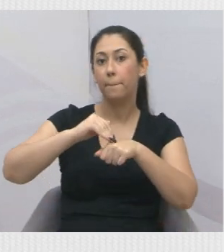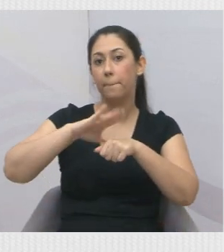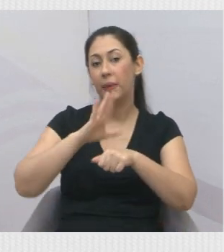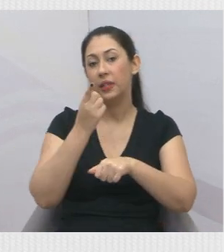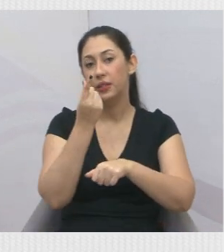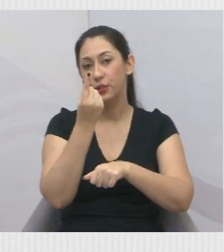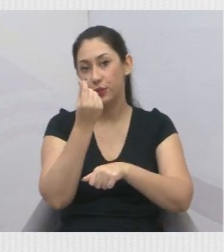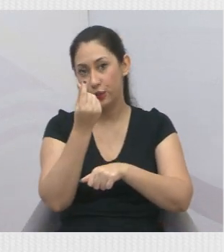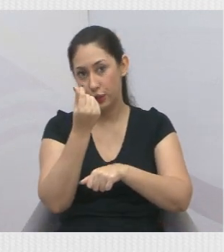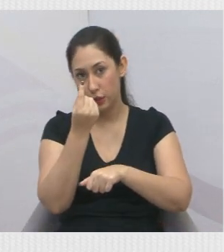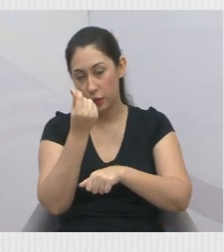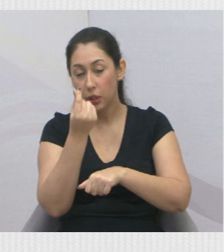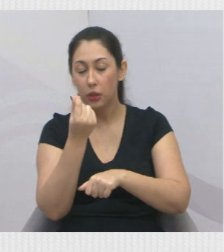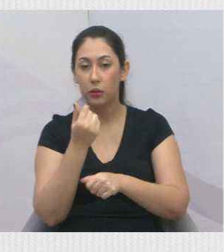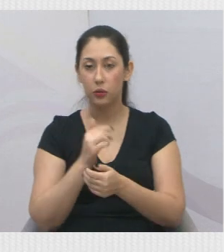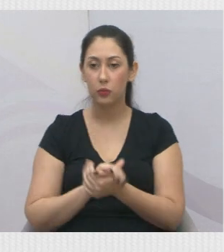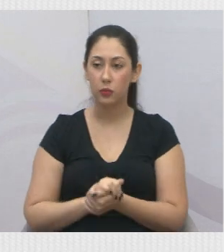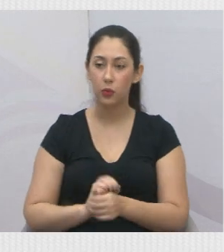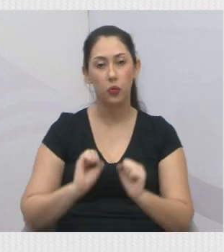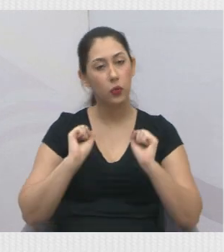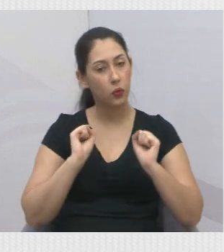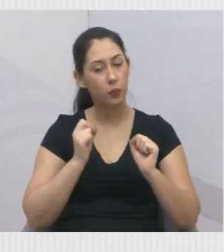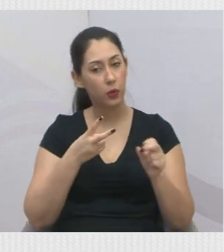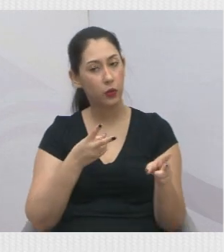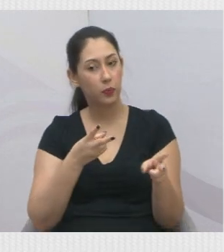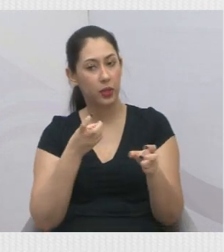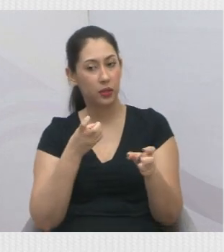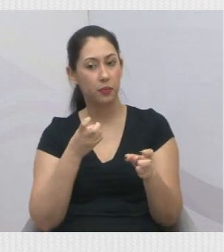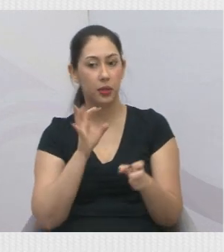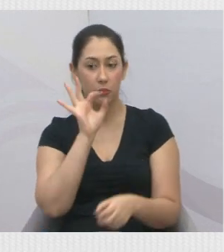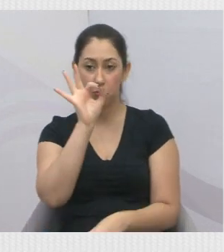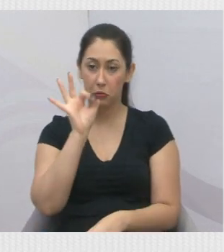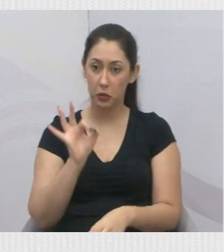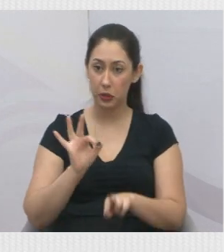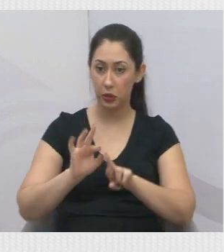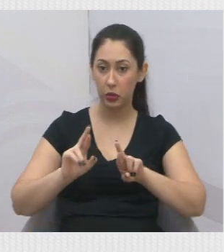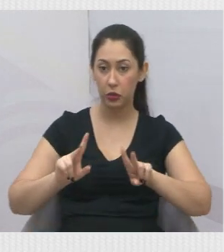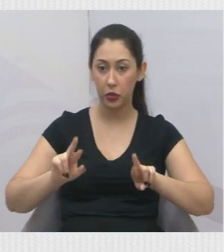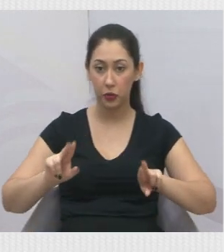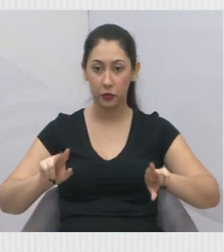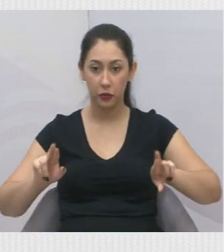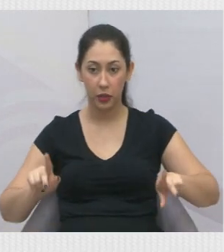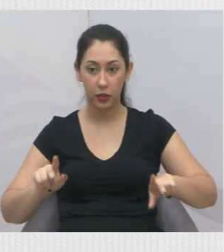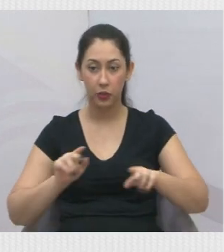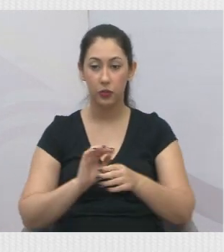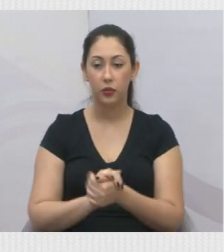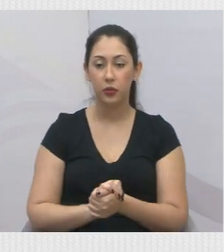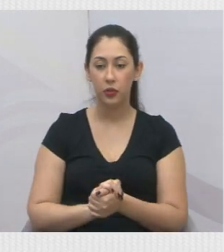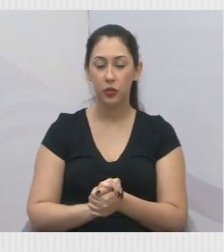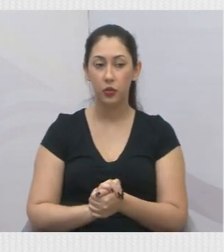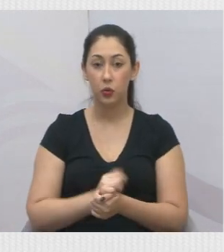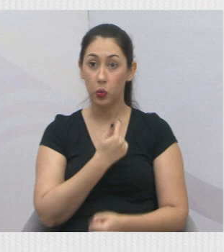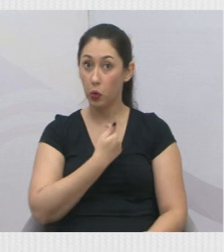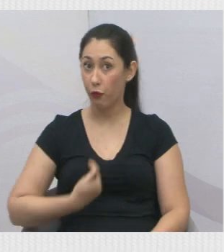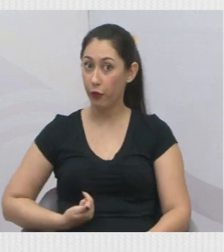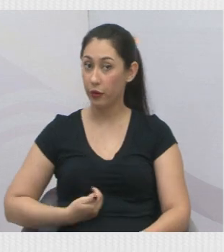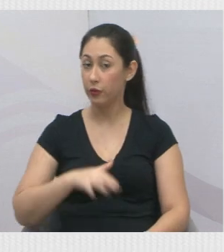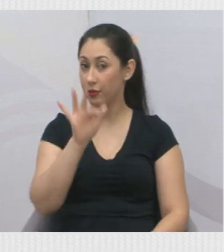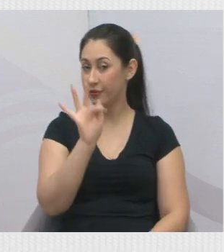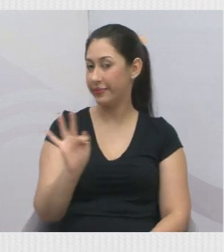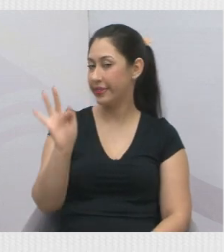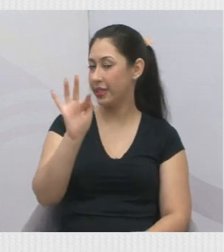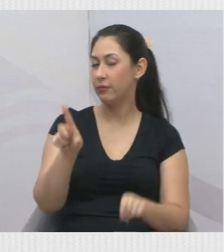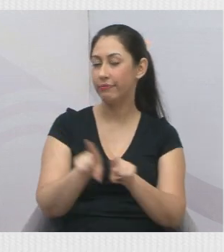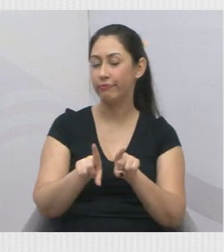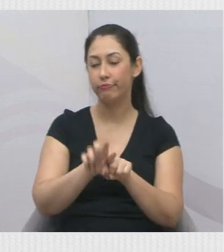as transferências de capital. Vocês podem perceber no percentual essa diferença do governo federal e estadual também, que é o